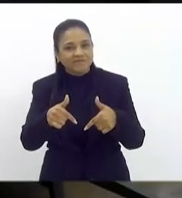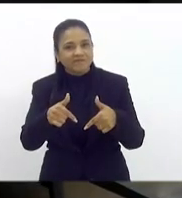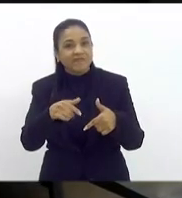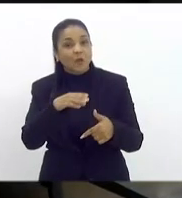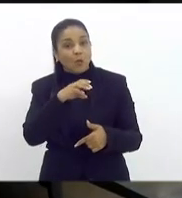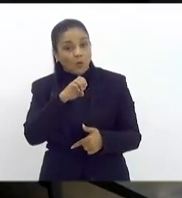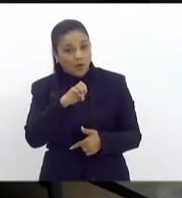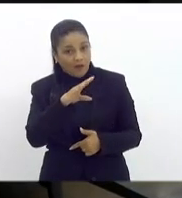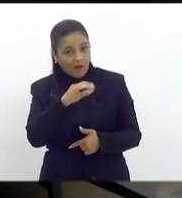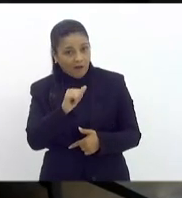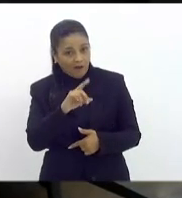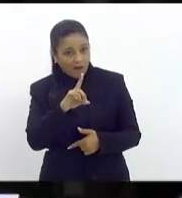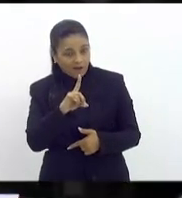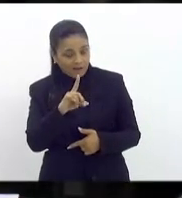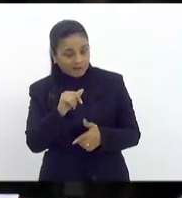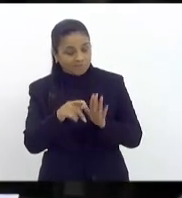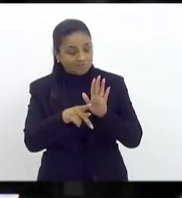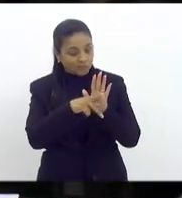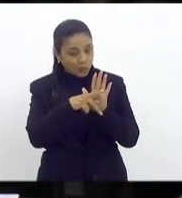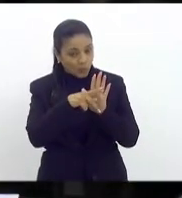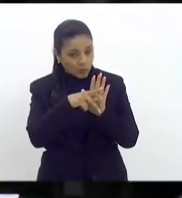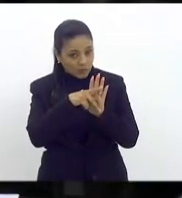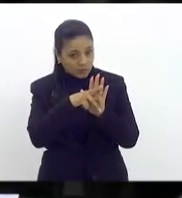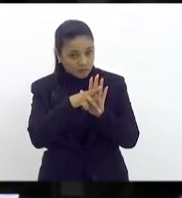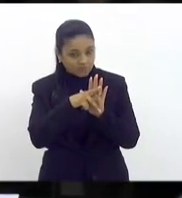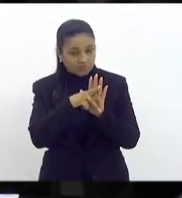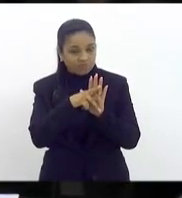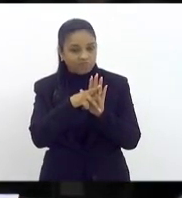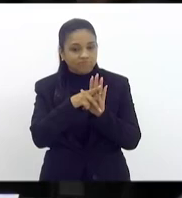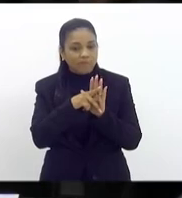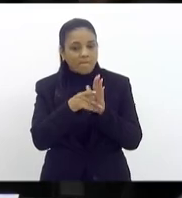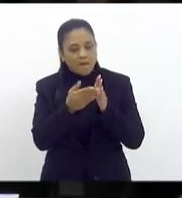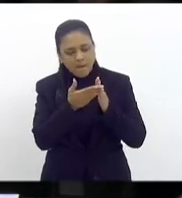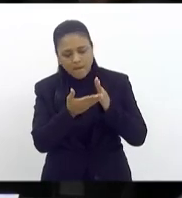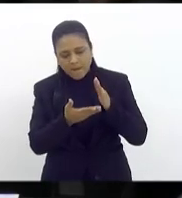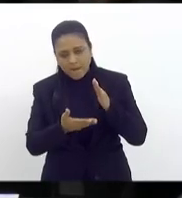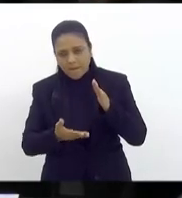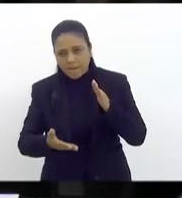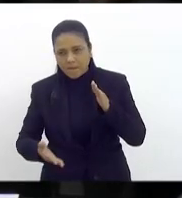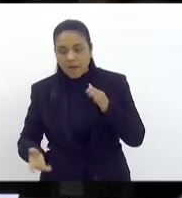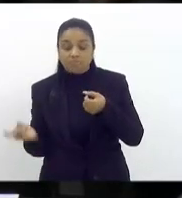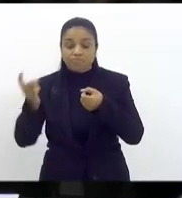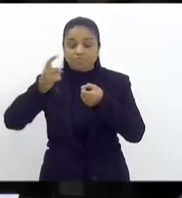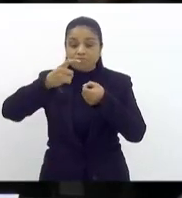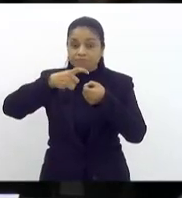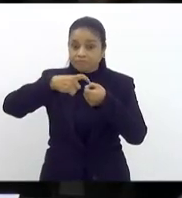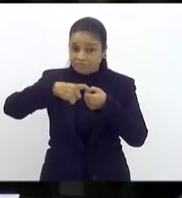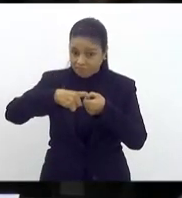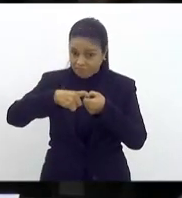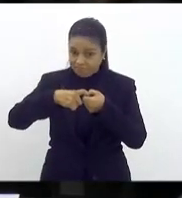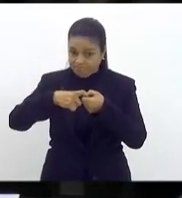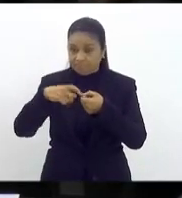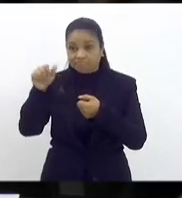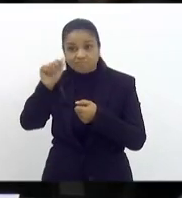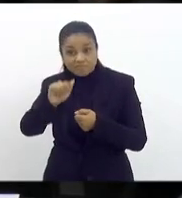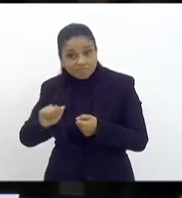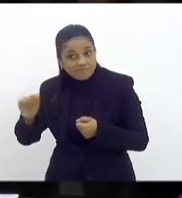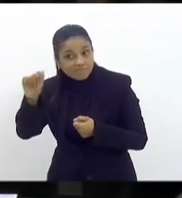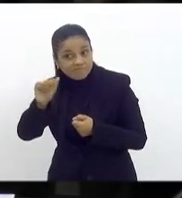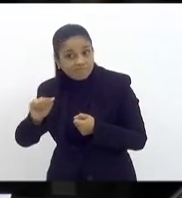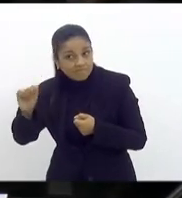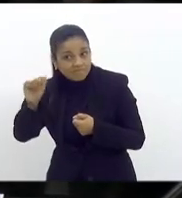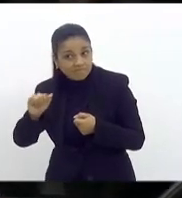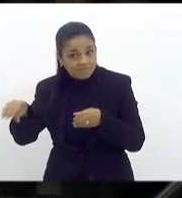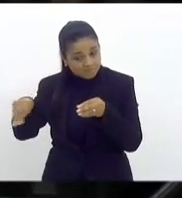O ECAD detém procuração de todos os titulares, ou dos titulares que integram essas